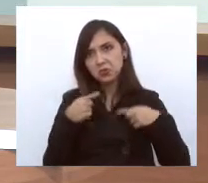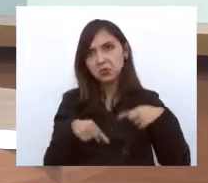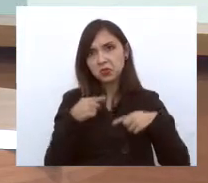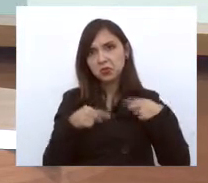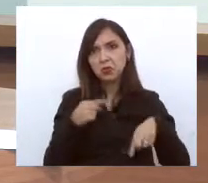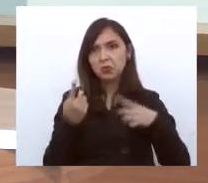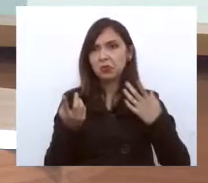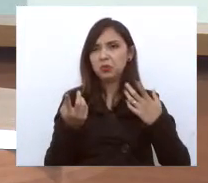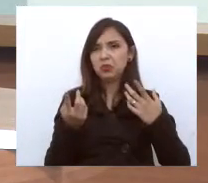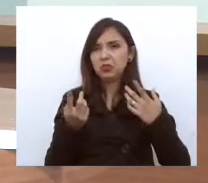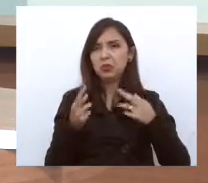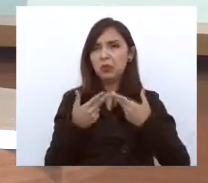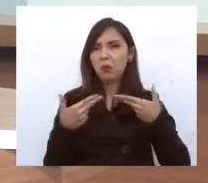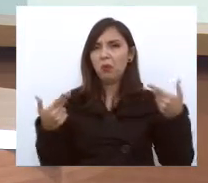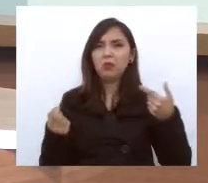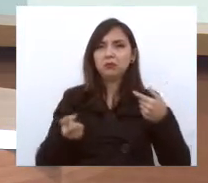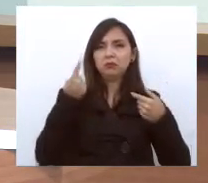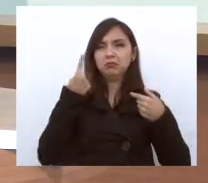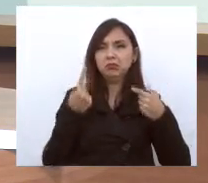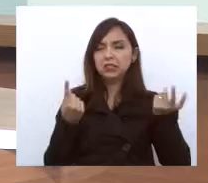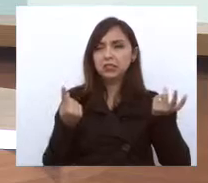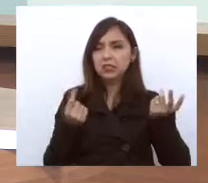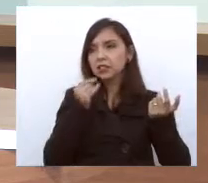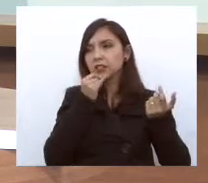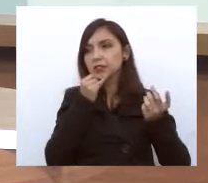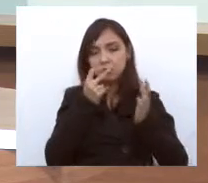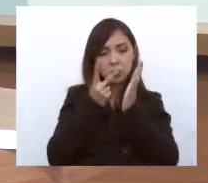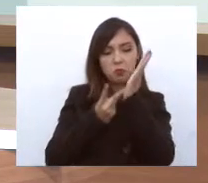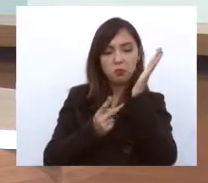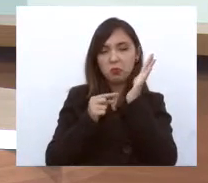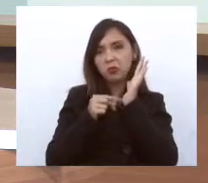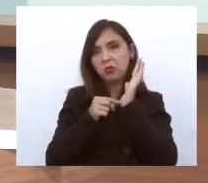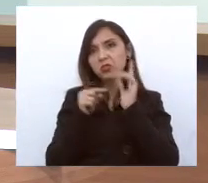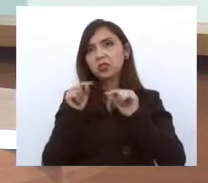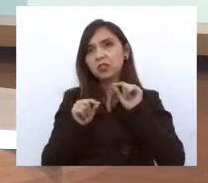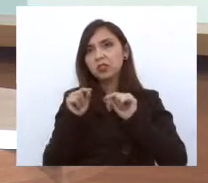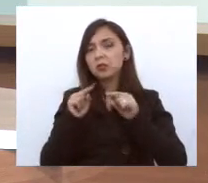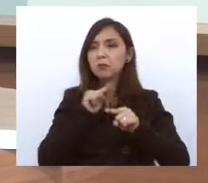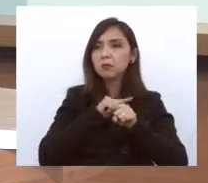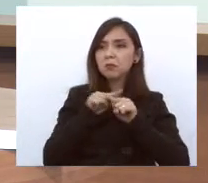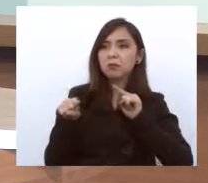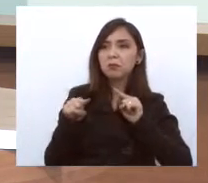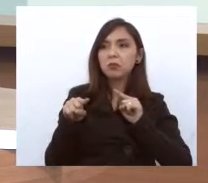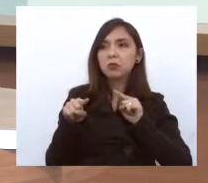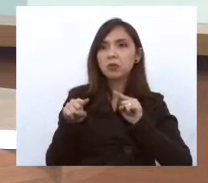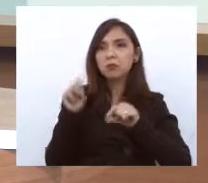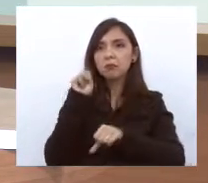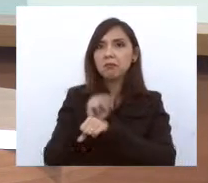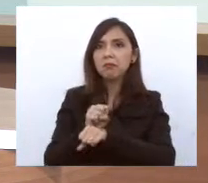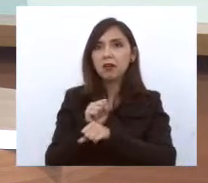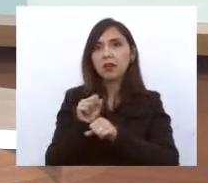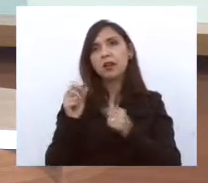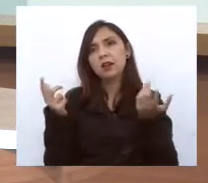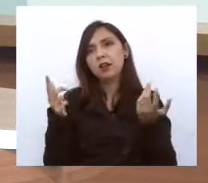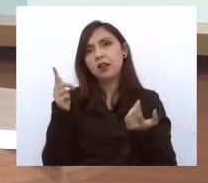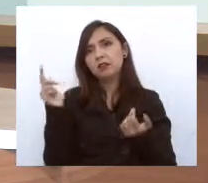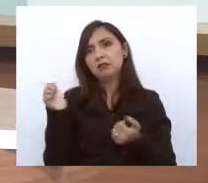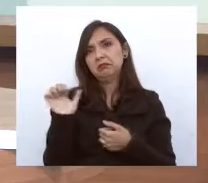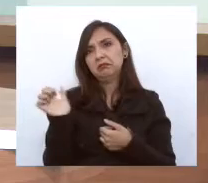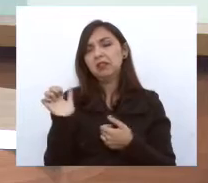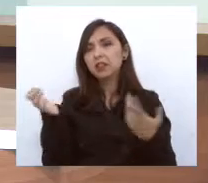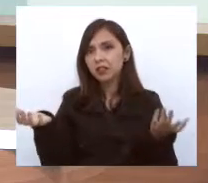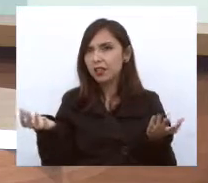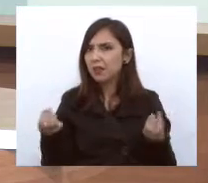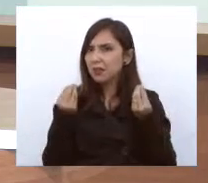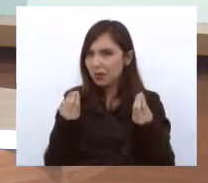bizarras pega até mal para a gente, né? Como teve um projeto aqui de proibição de parada gay. Isso é bizarro. É